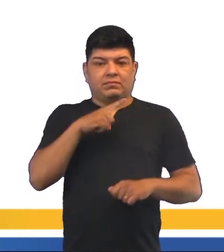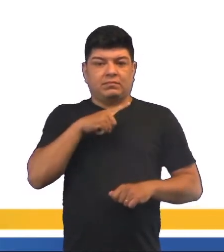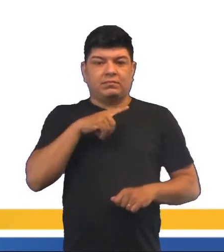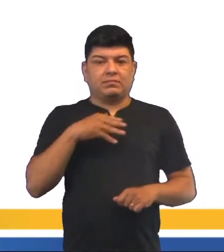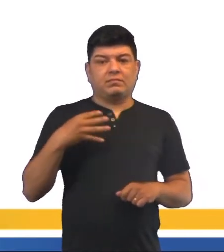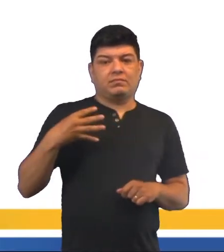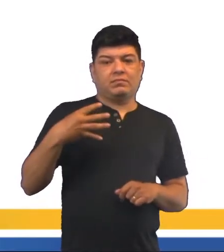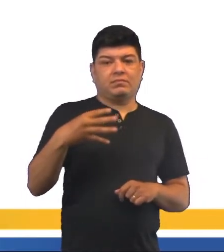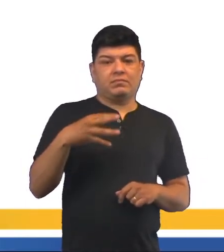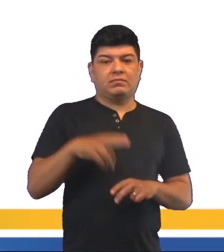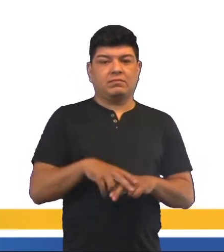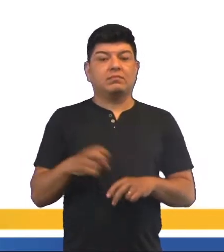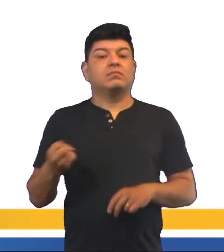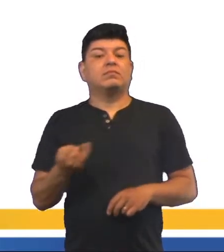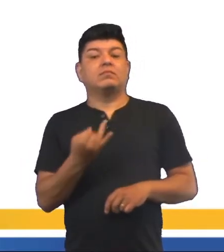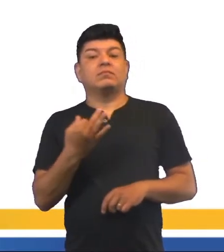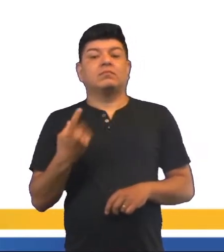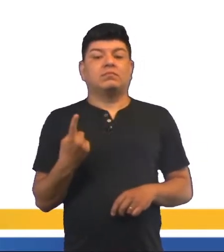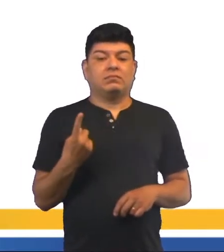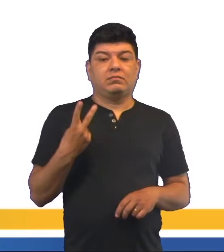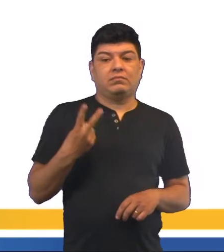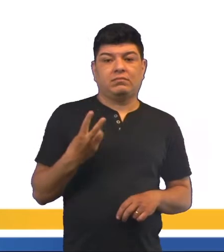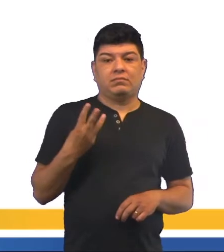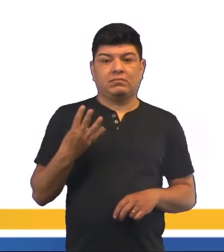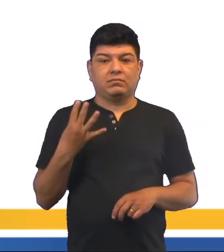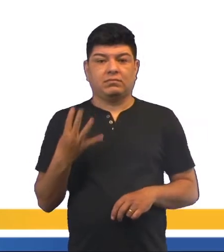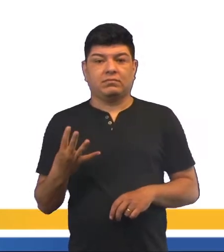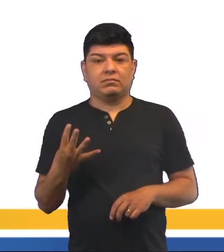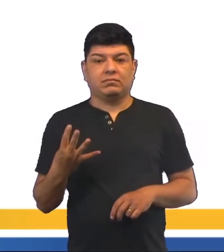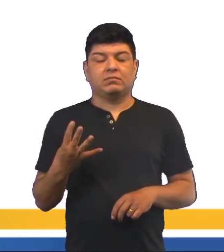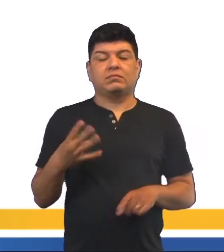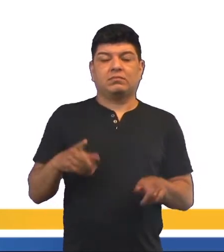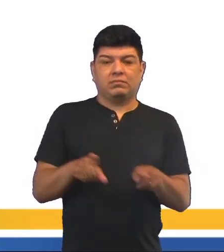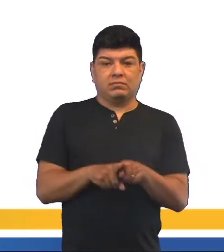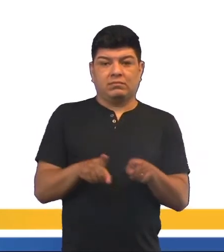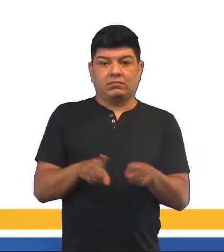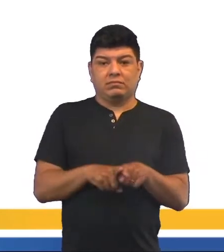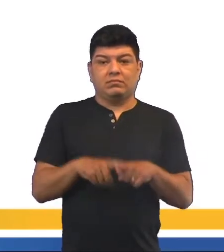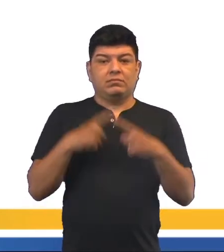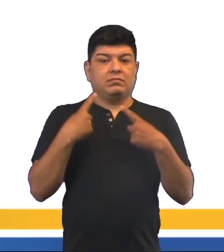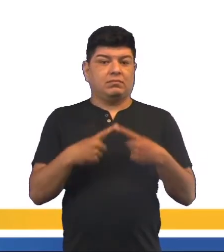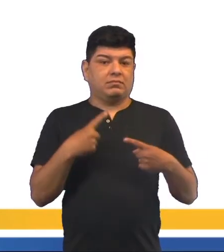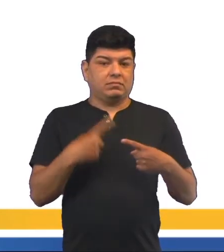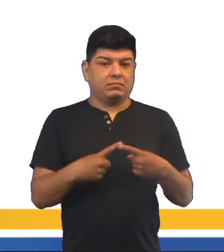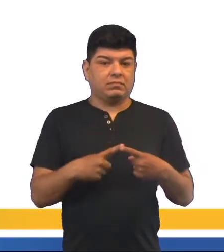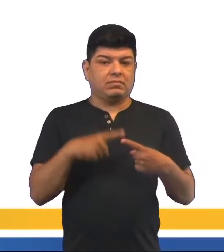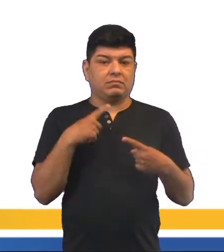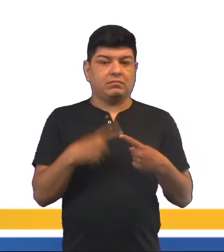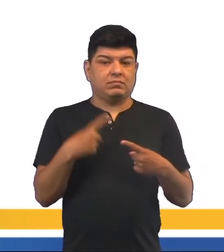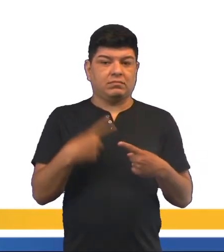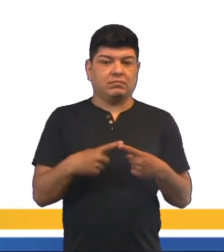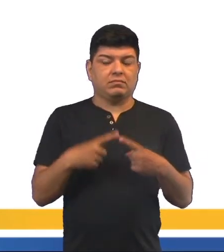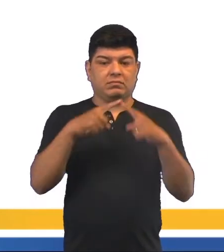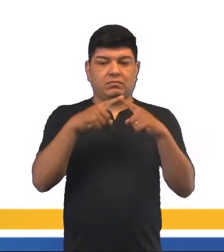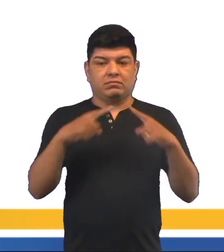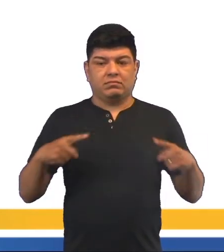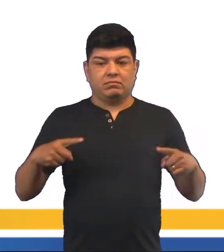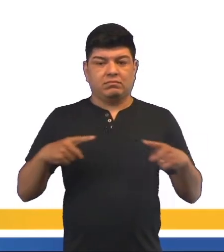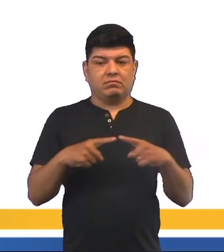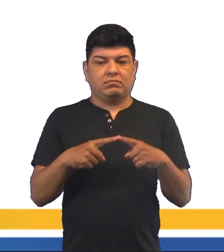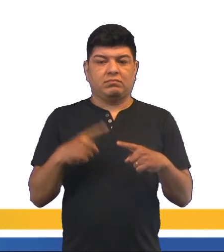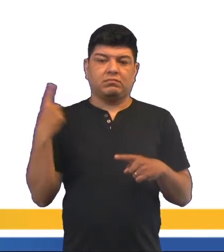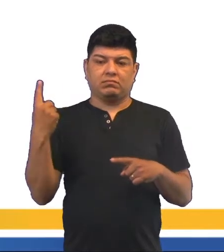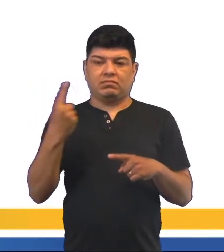suas laterais. Então, vamos contar? 1, 2, 3, 4 também. Por quê? No triângulo original, tanto